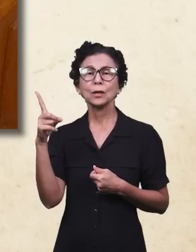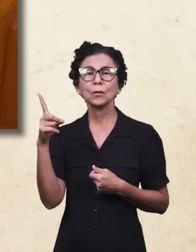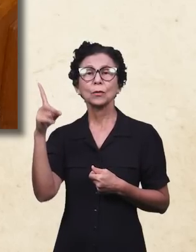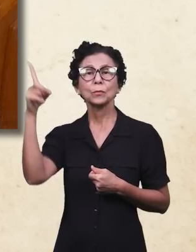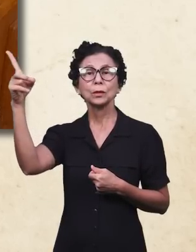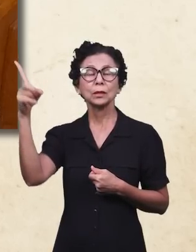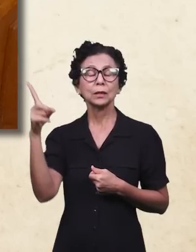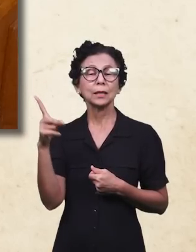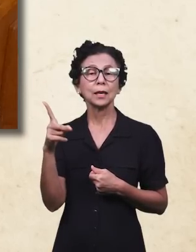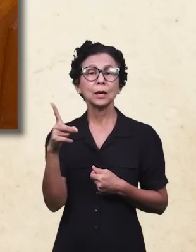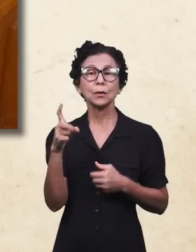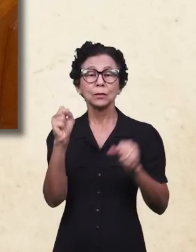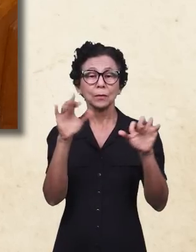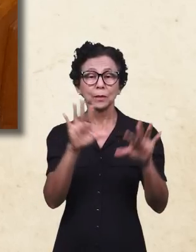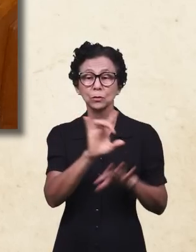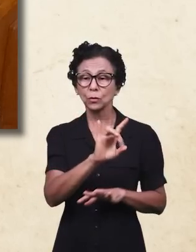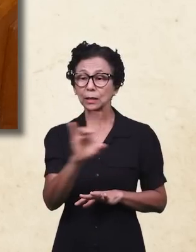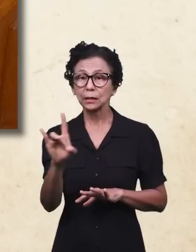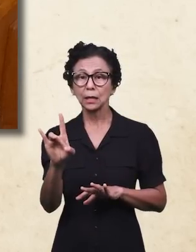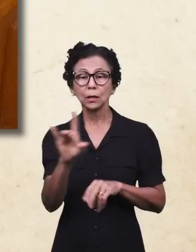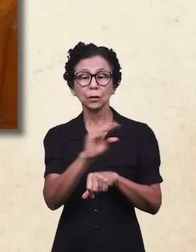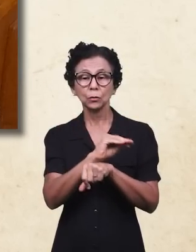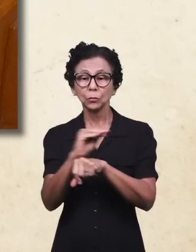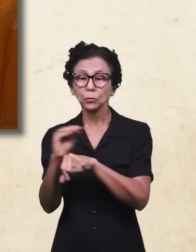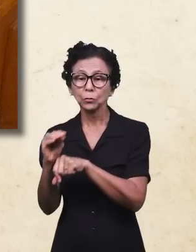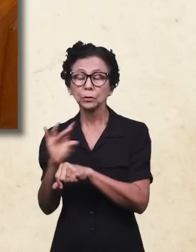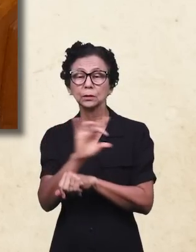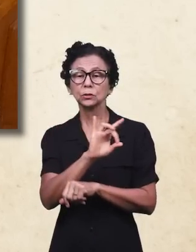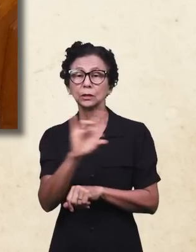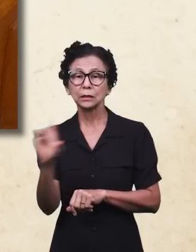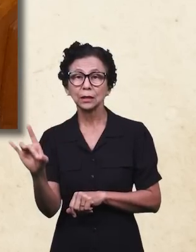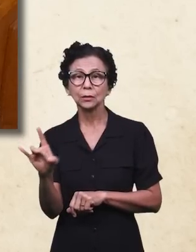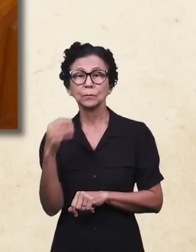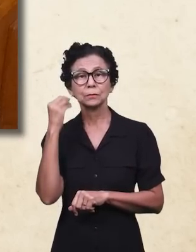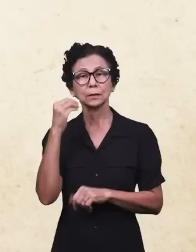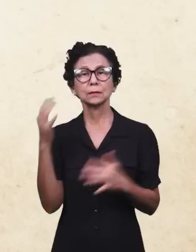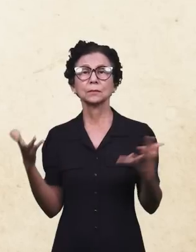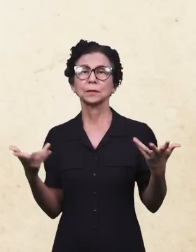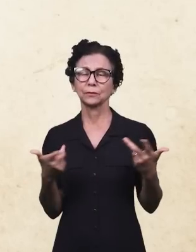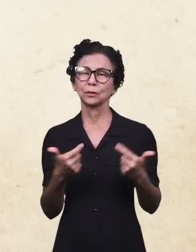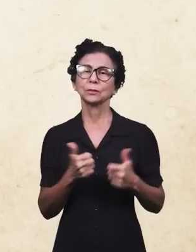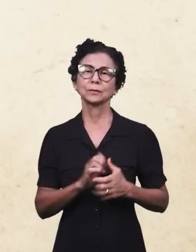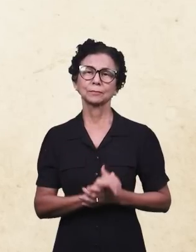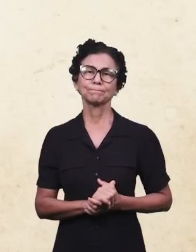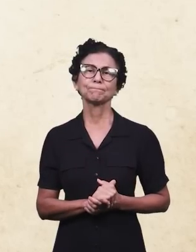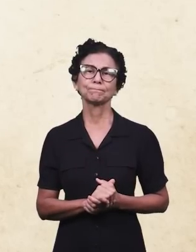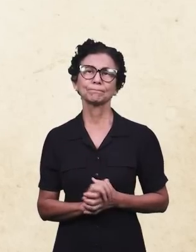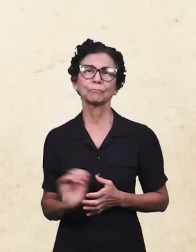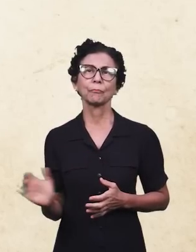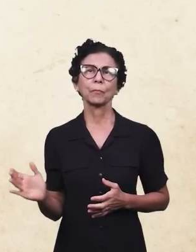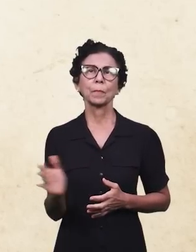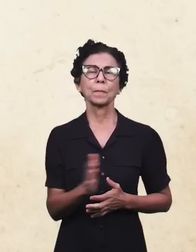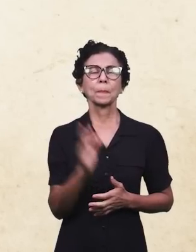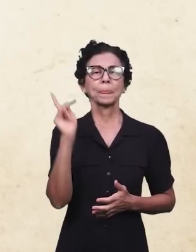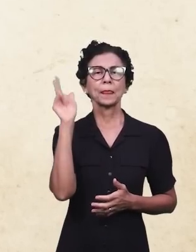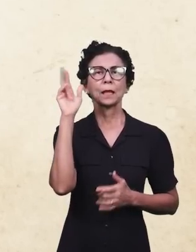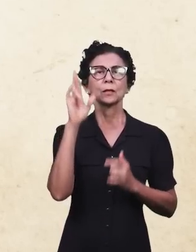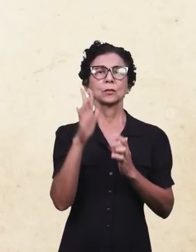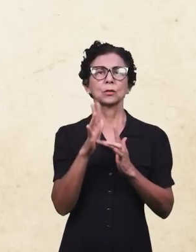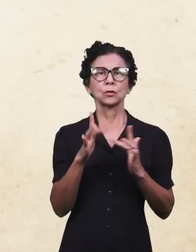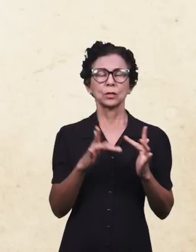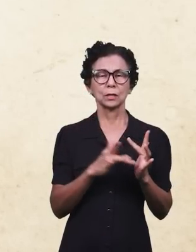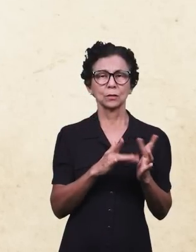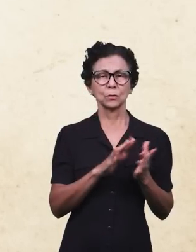perdida. É maravilhoso ver como o Senhor está cuidando da gente aqui. Irmãos, Pai do Senhor Jesus, meu nome é